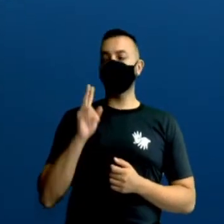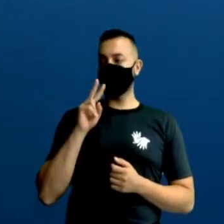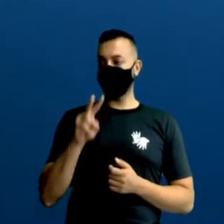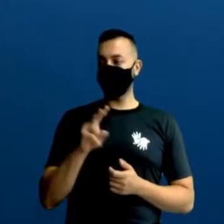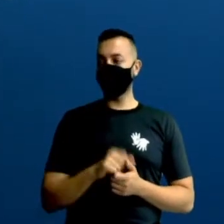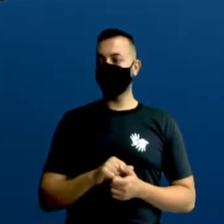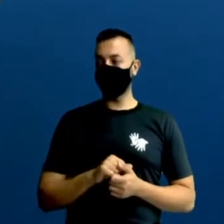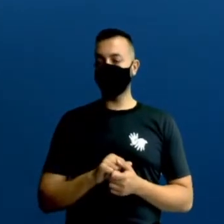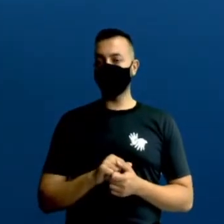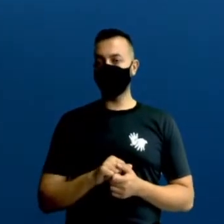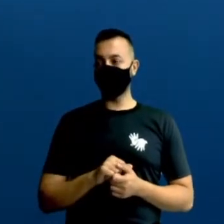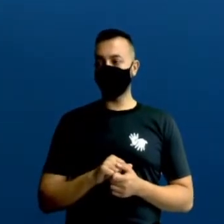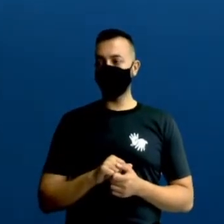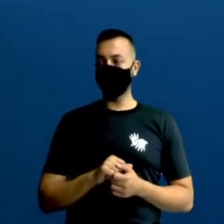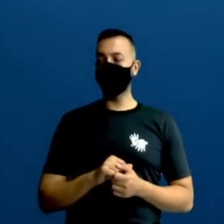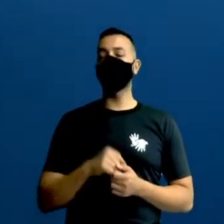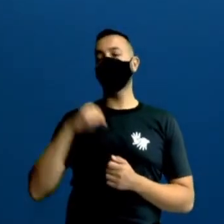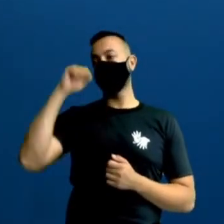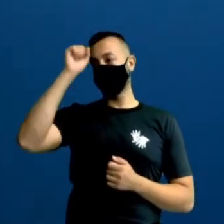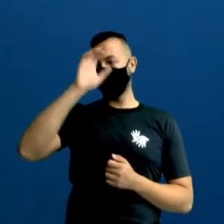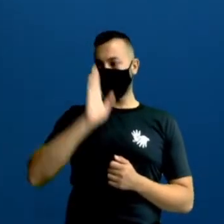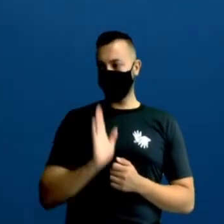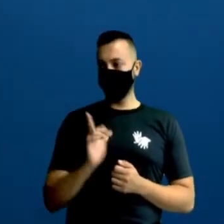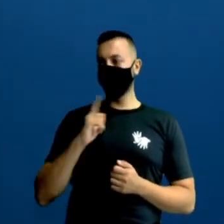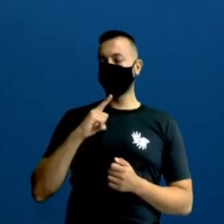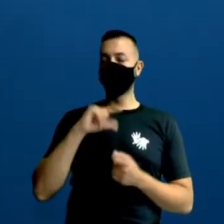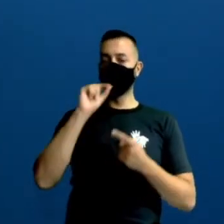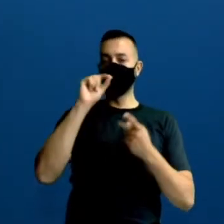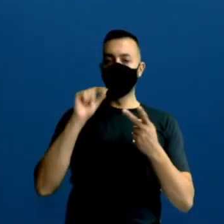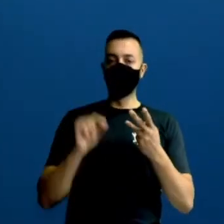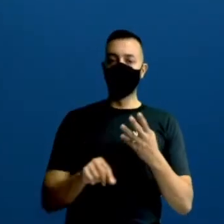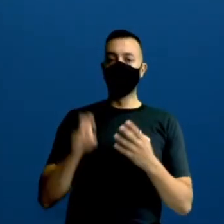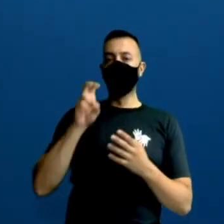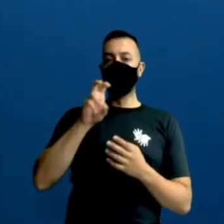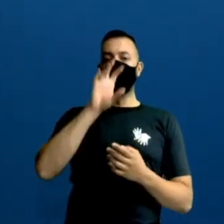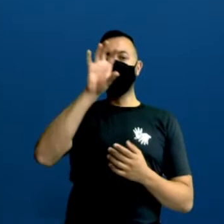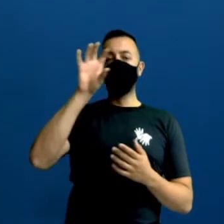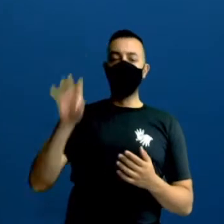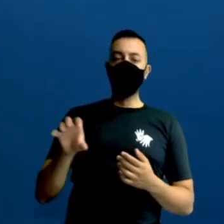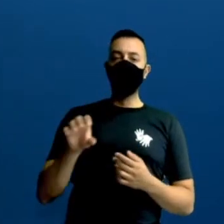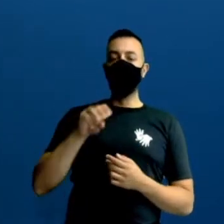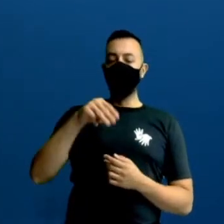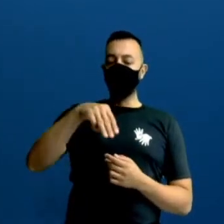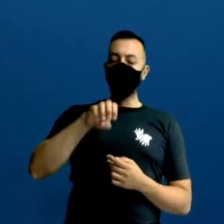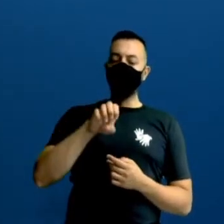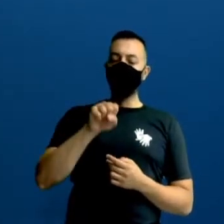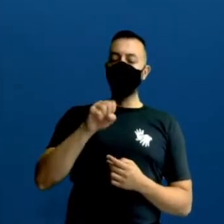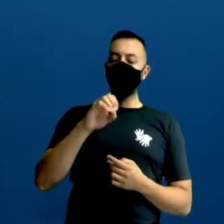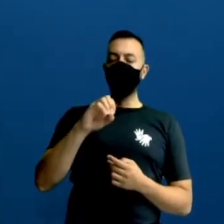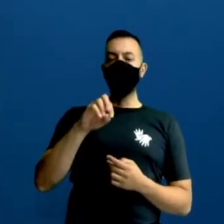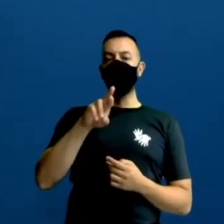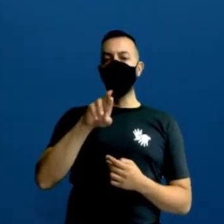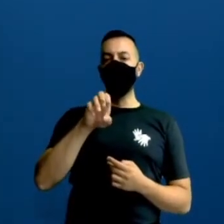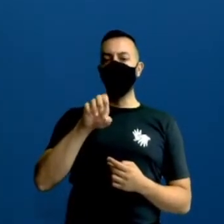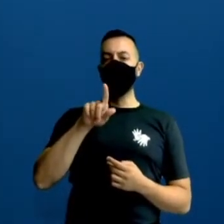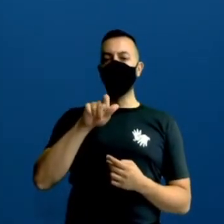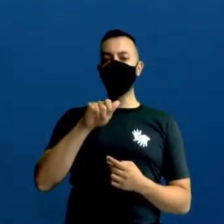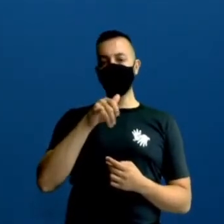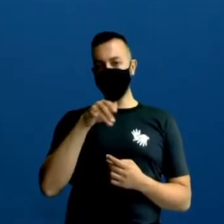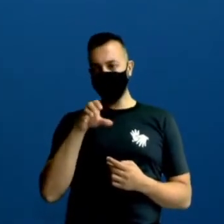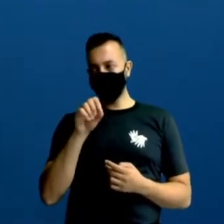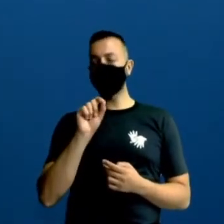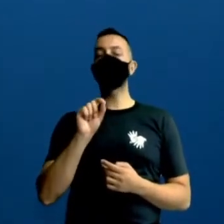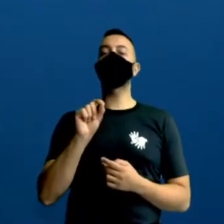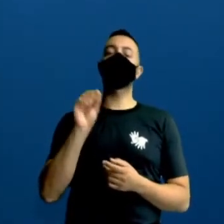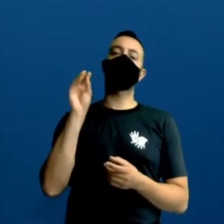viu que o Brasil é dividido em 5 regiões, né? Mesorregiões é quando